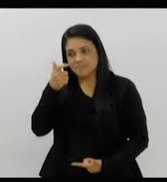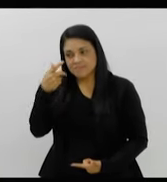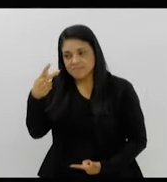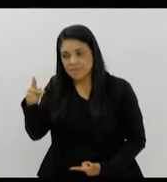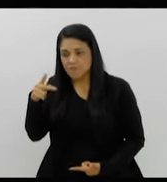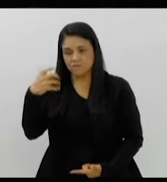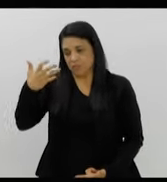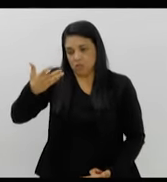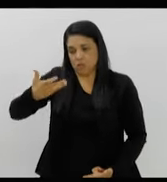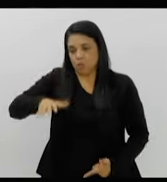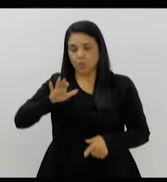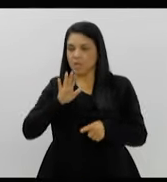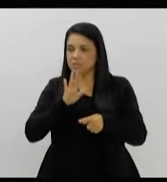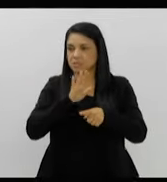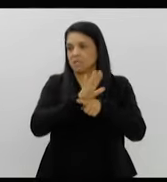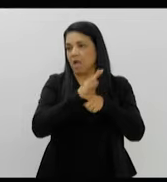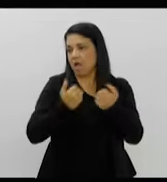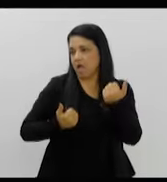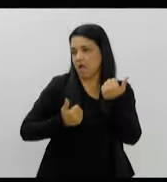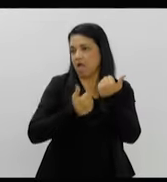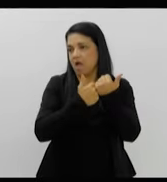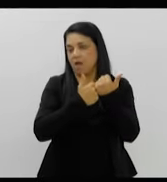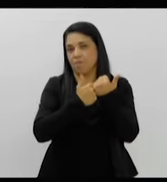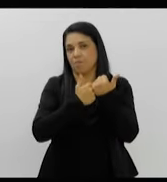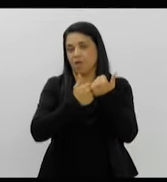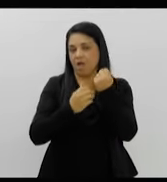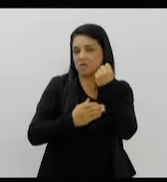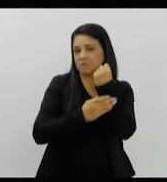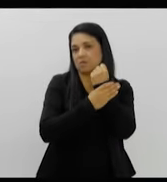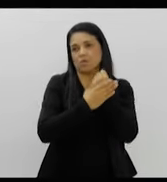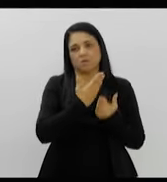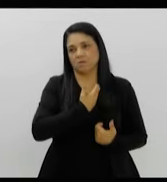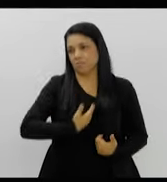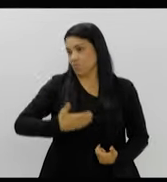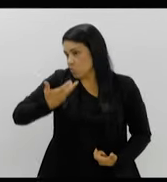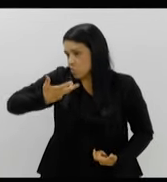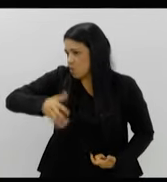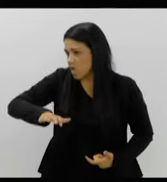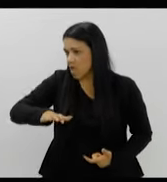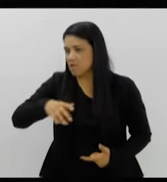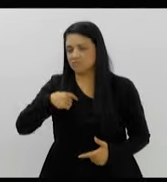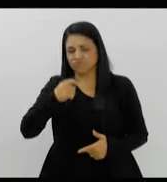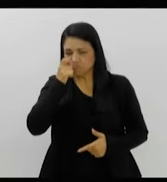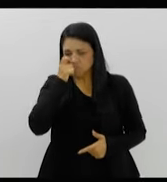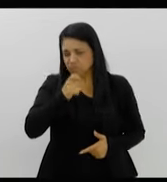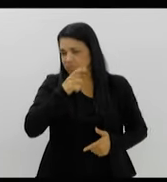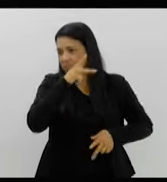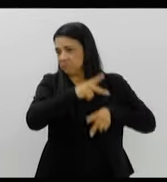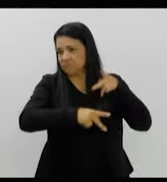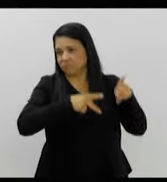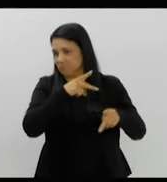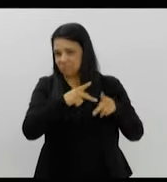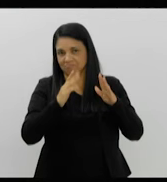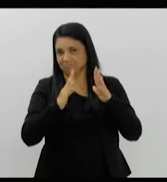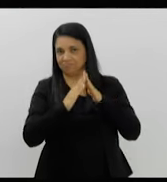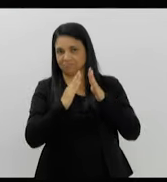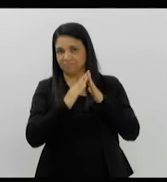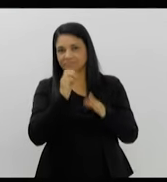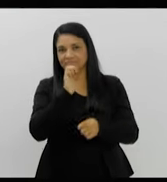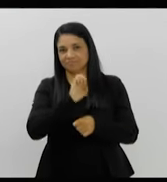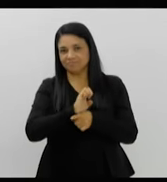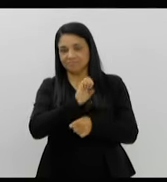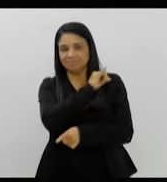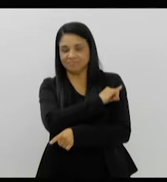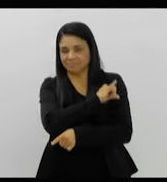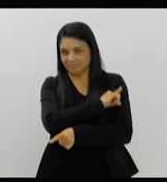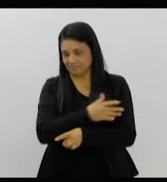privados que nunca foram os interesses do dos moradores do Estado do Rio de Janeiro da capital do Estado do Rio